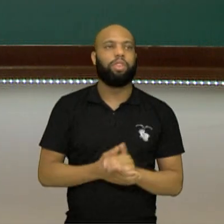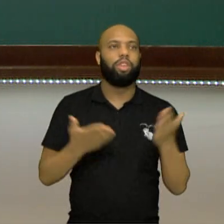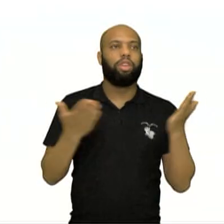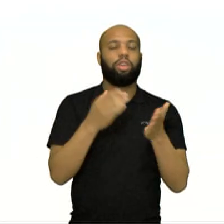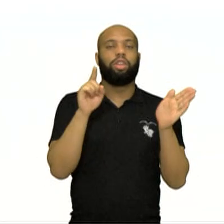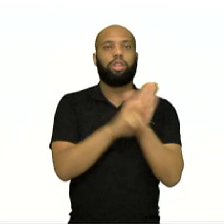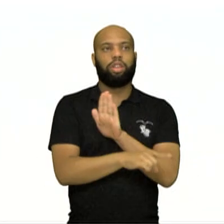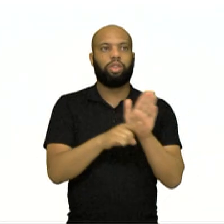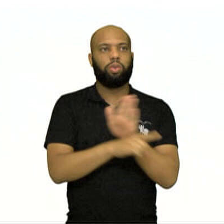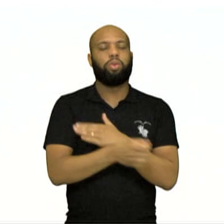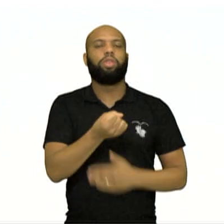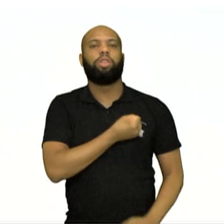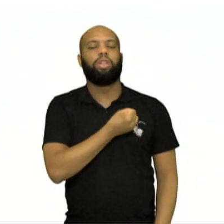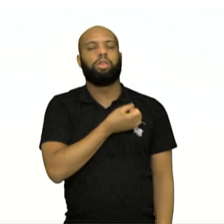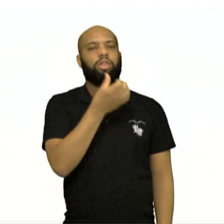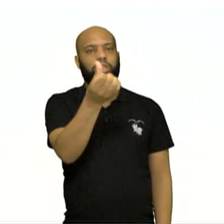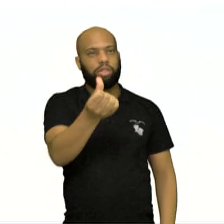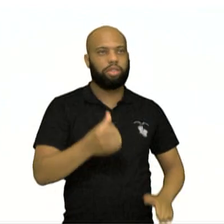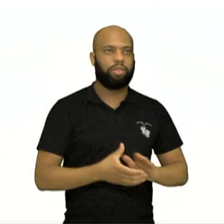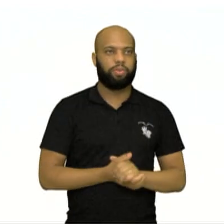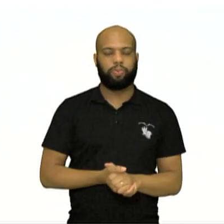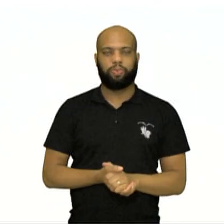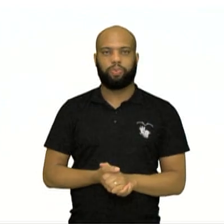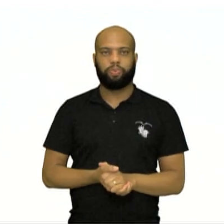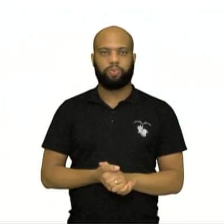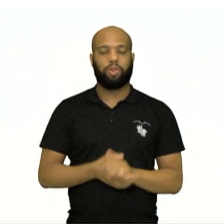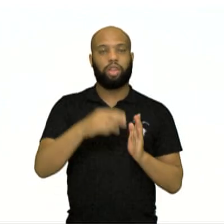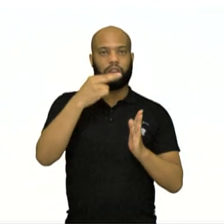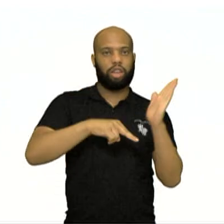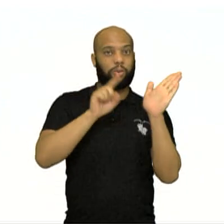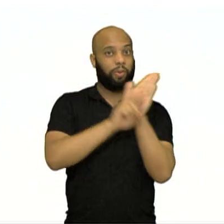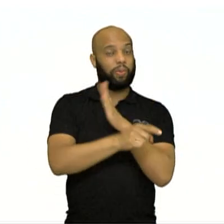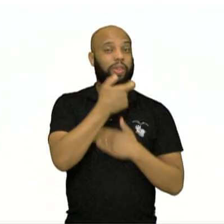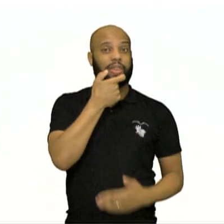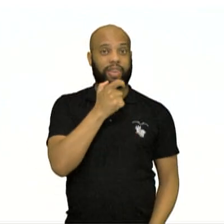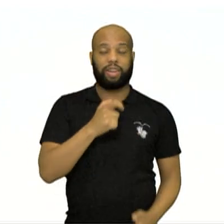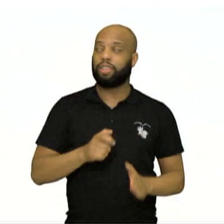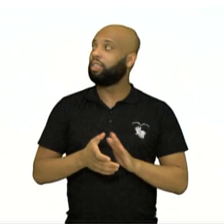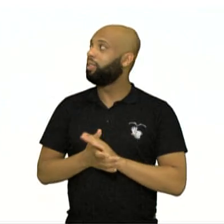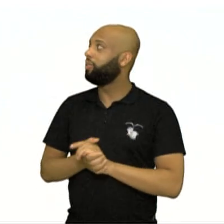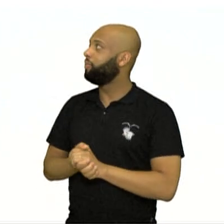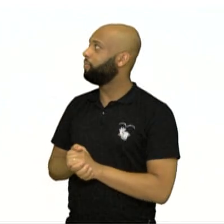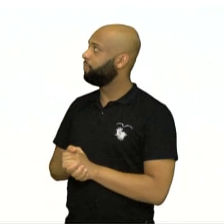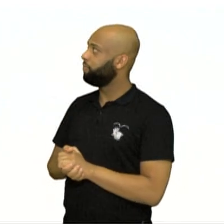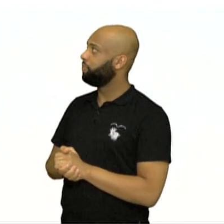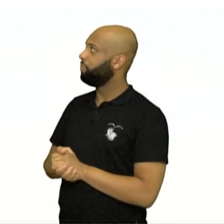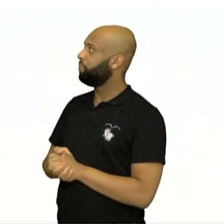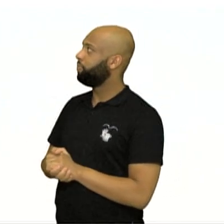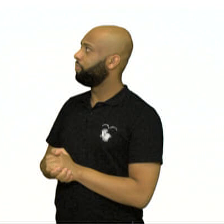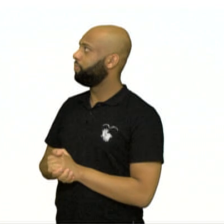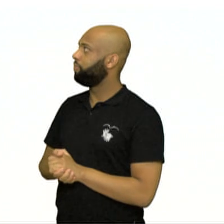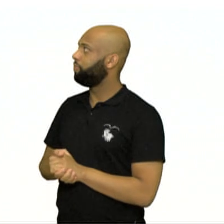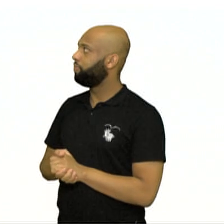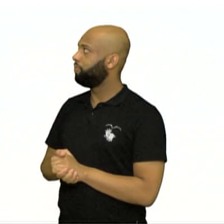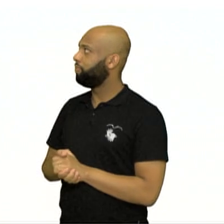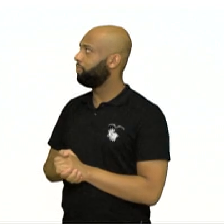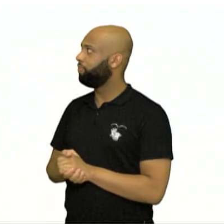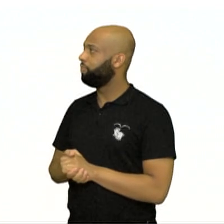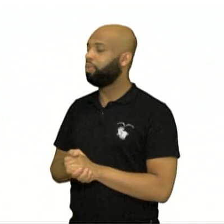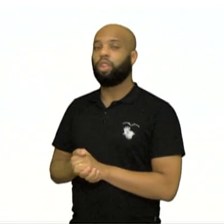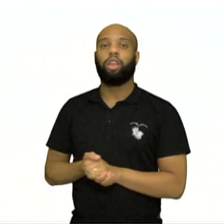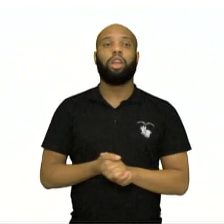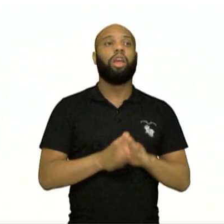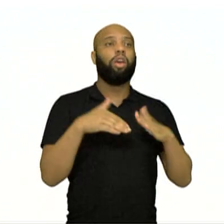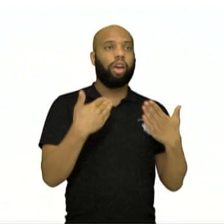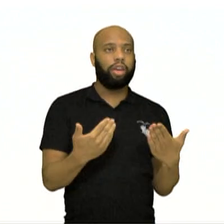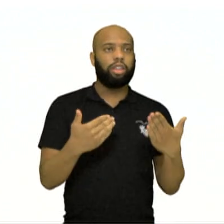Question 6, questão 6. What's the meaning of this sentence of Fast and Furious movie? E aí, qual